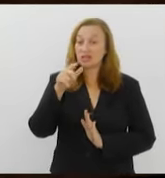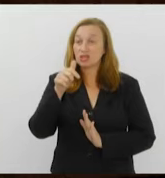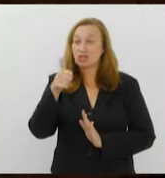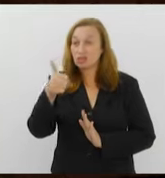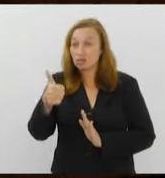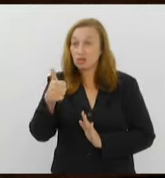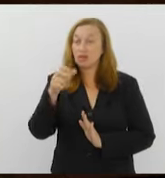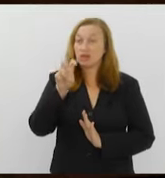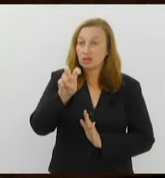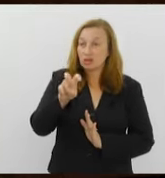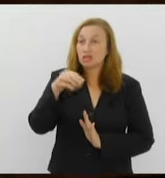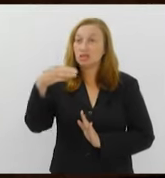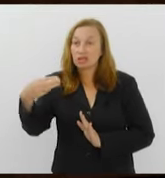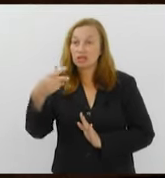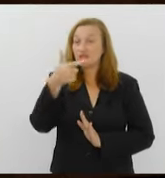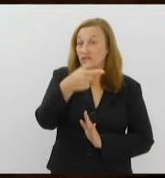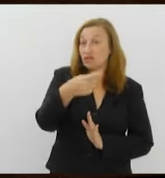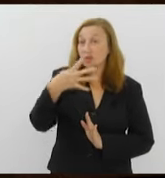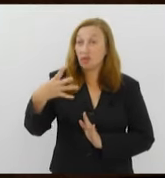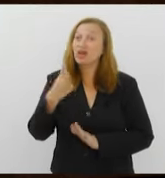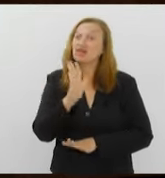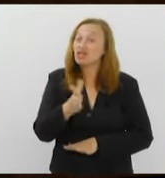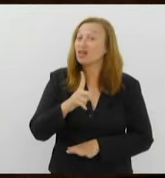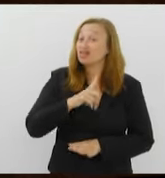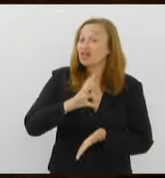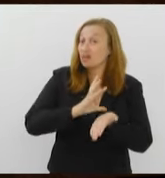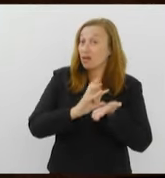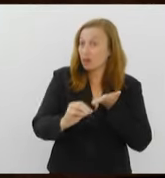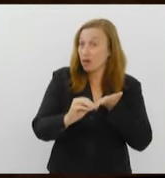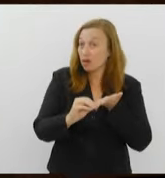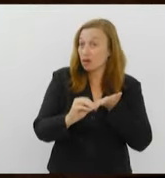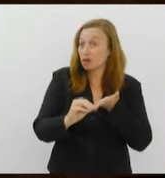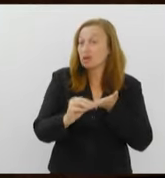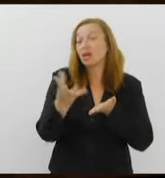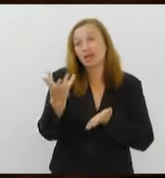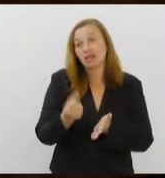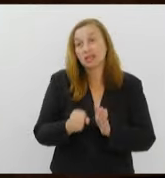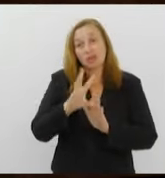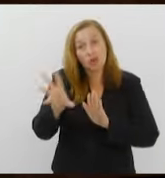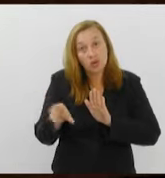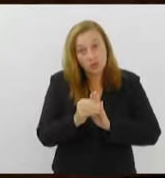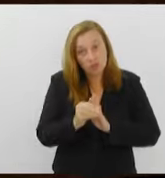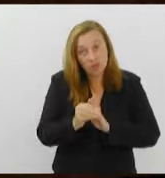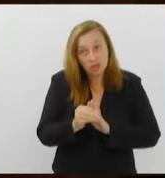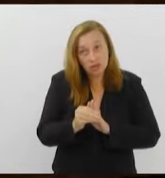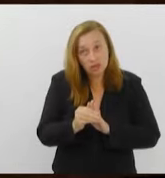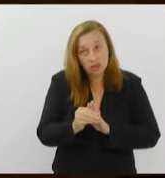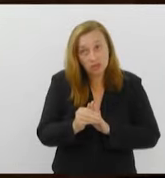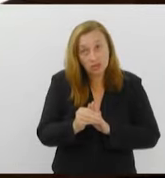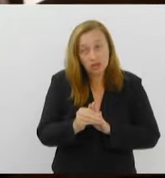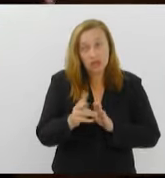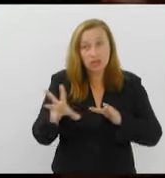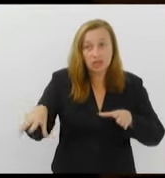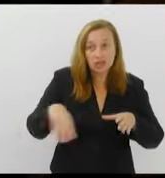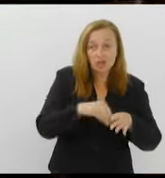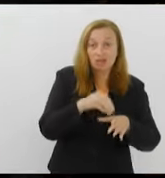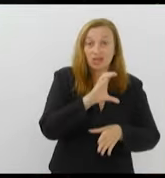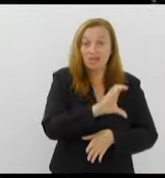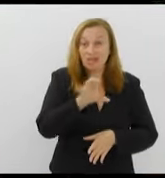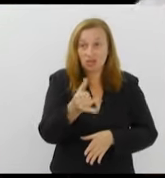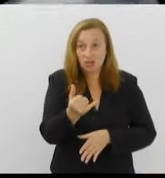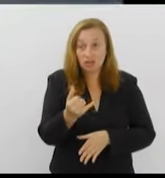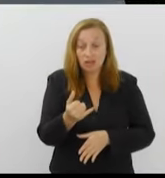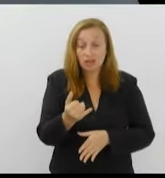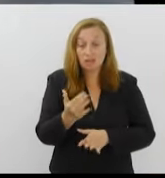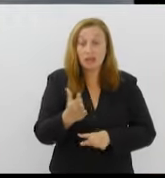2153 de 24, que já teve em pauta, recebeu emendas e está na CCJ.